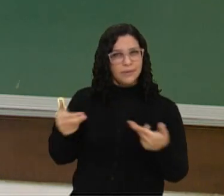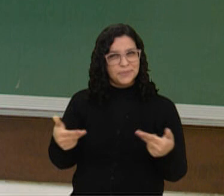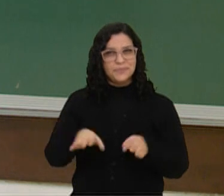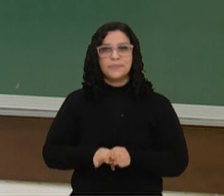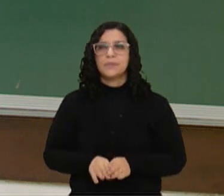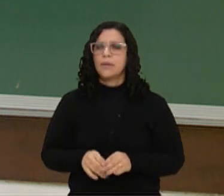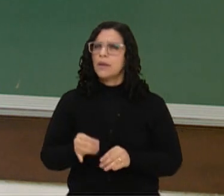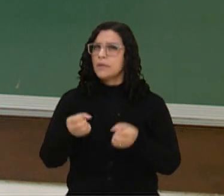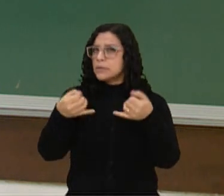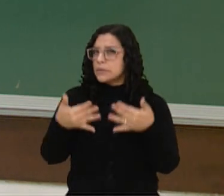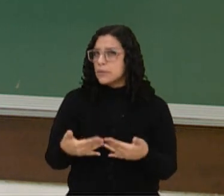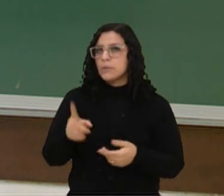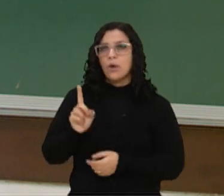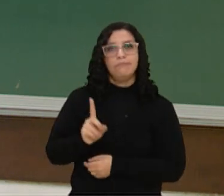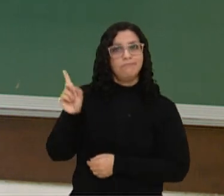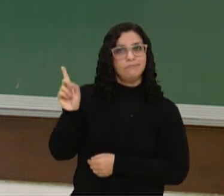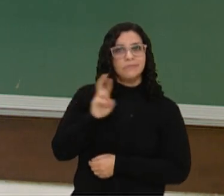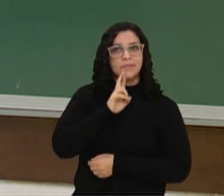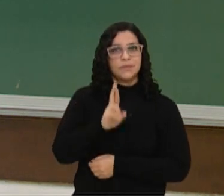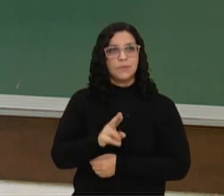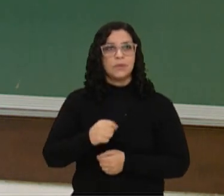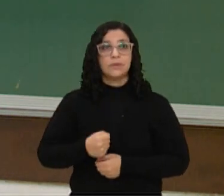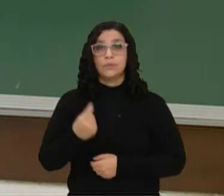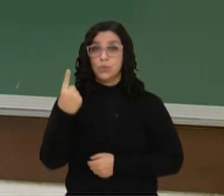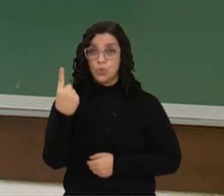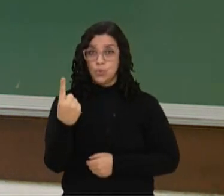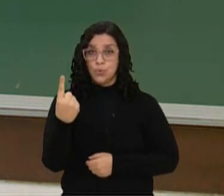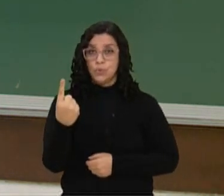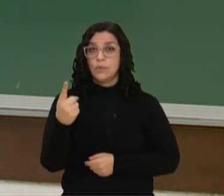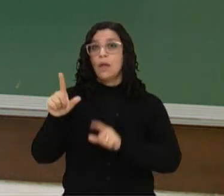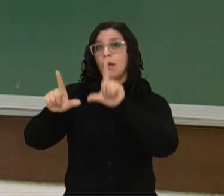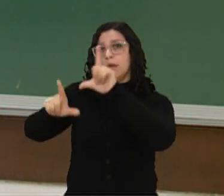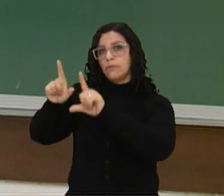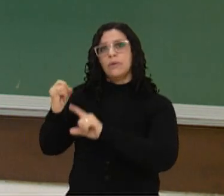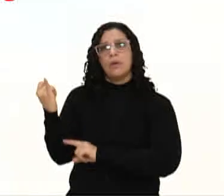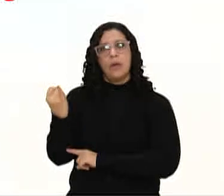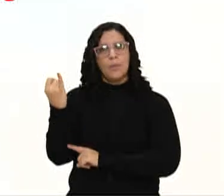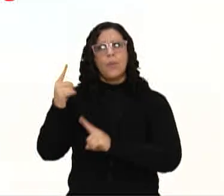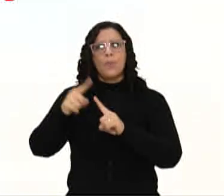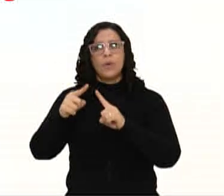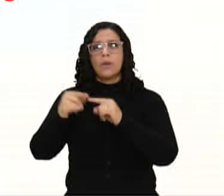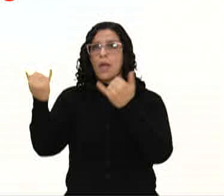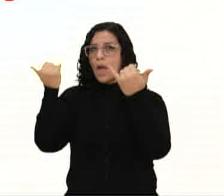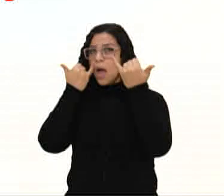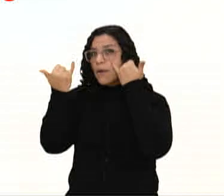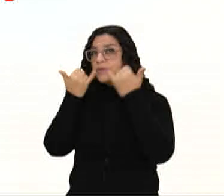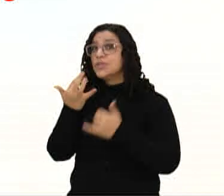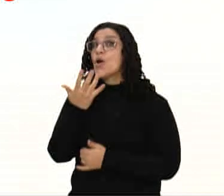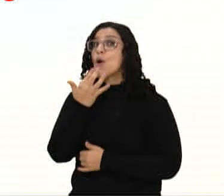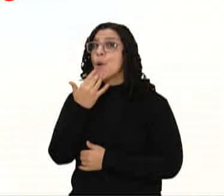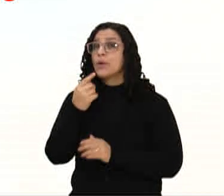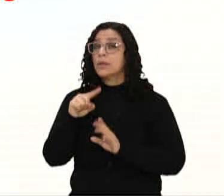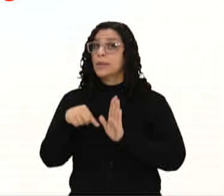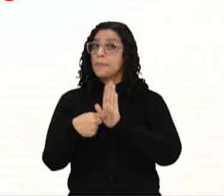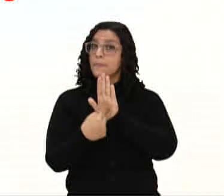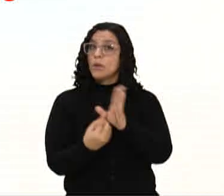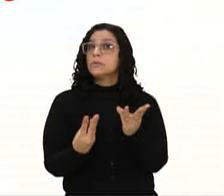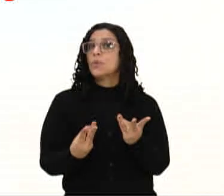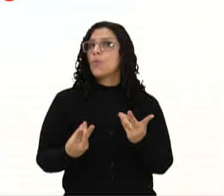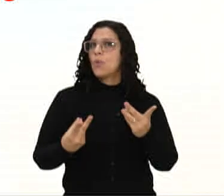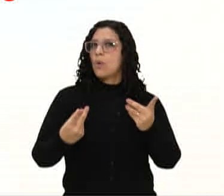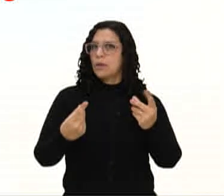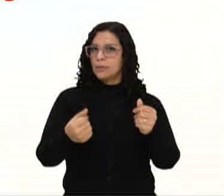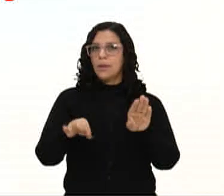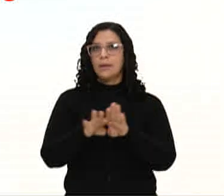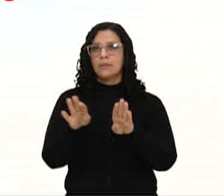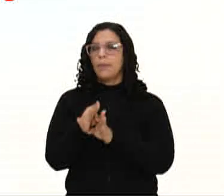exemplos. Como que ficaram as respostas lá? Primeiro, a importância da televisão. Propagandas coloridas que anunciam as qualidades e